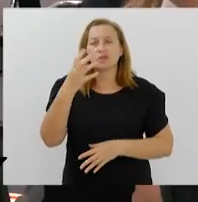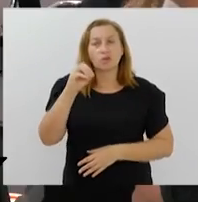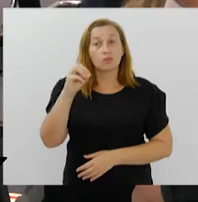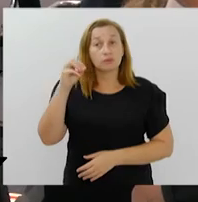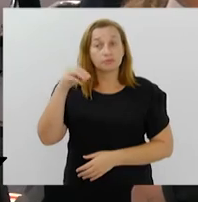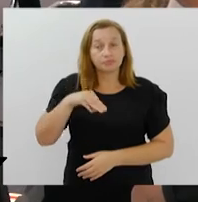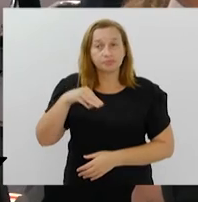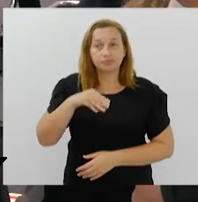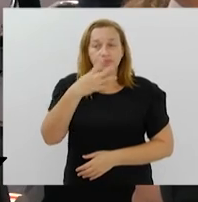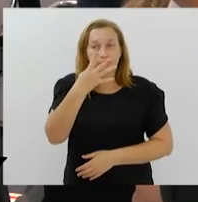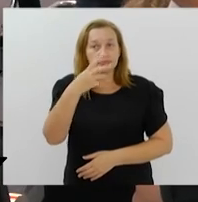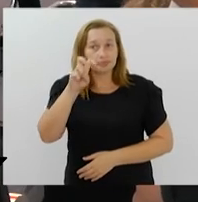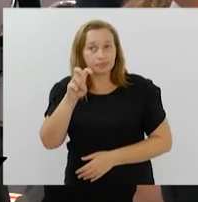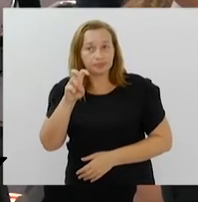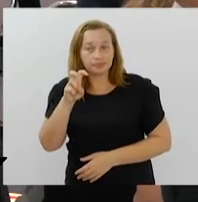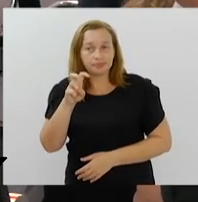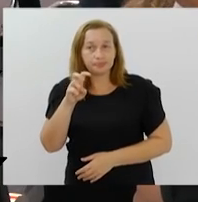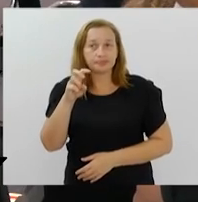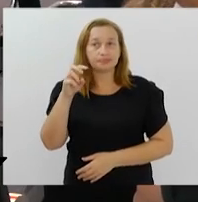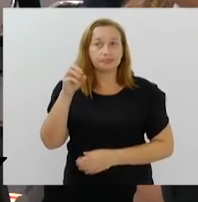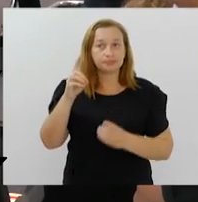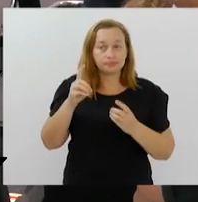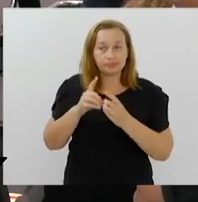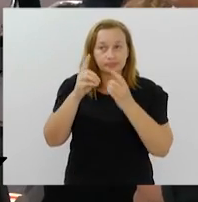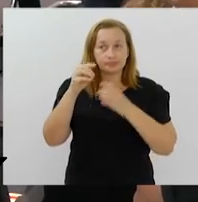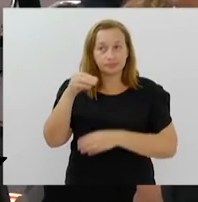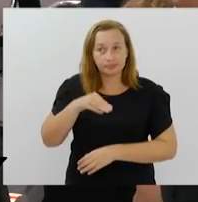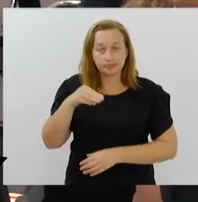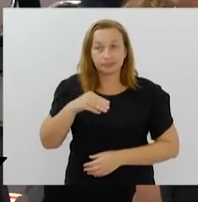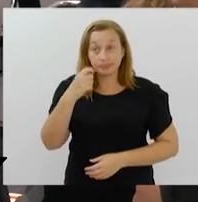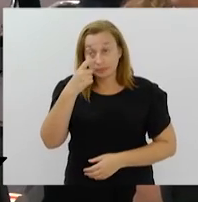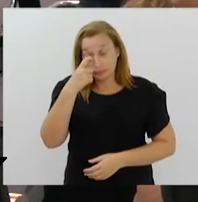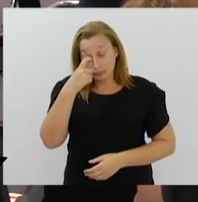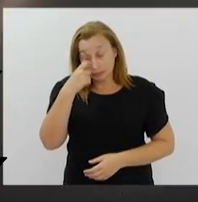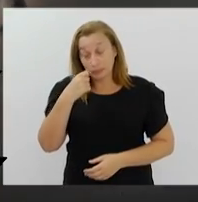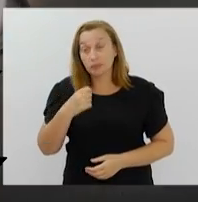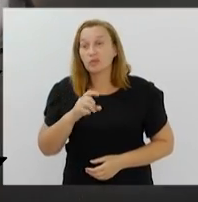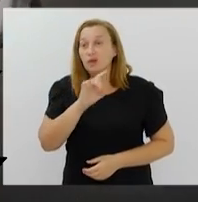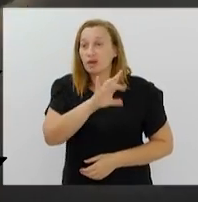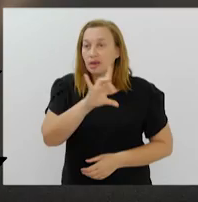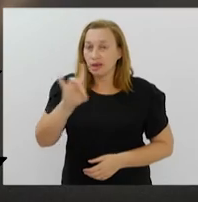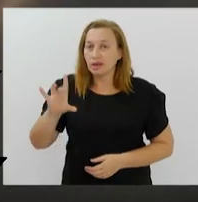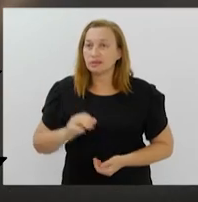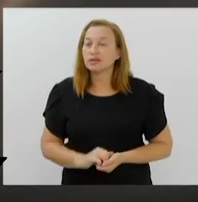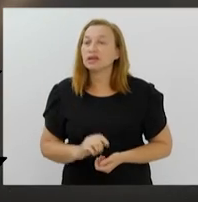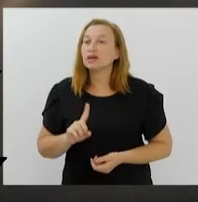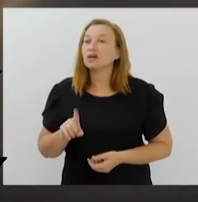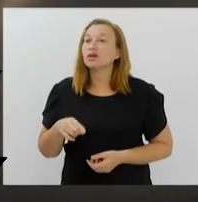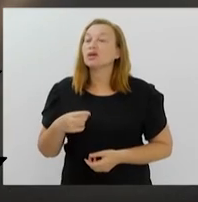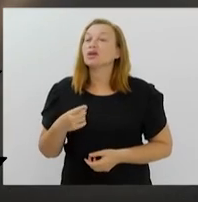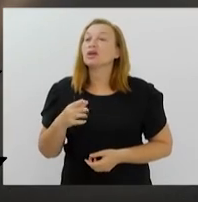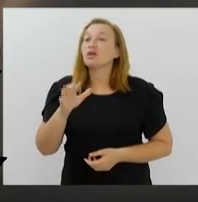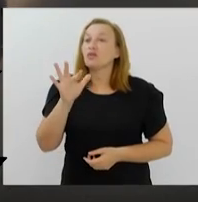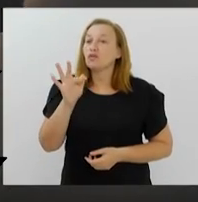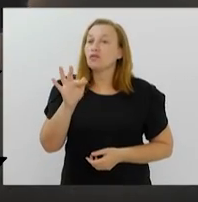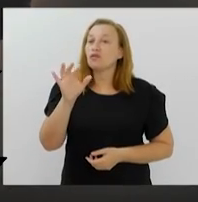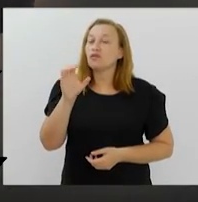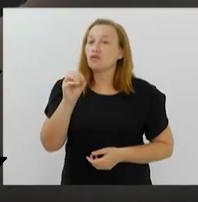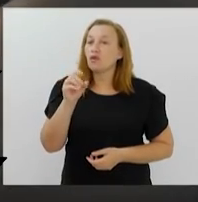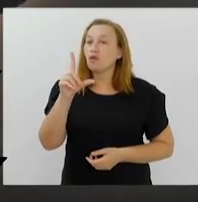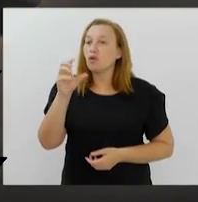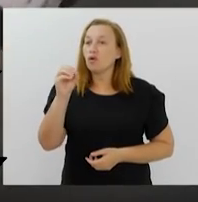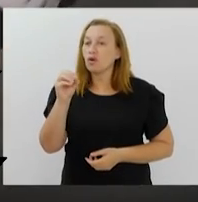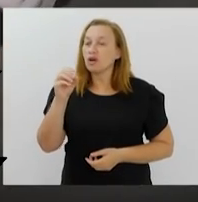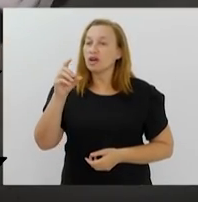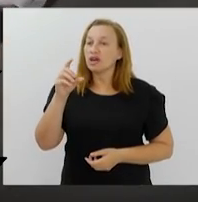45 o atendimento era de 45 minutos n Cada sessão aí o que que a follow Kid diz que é uma clínica uma